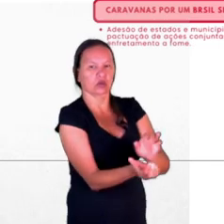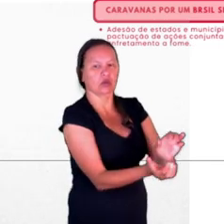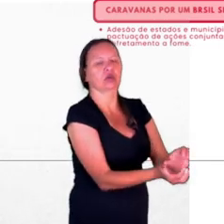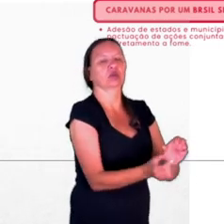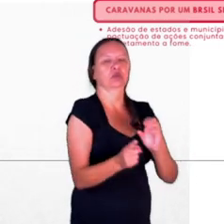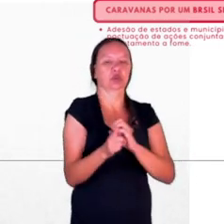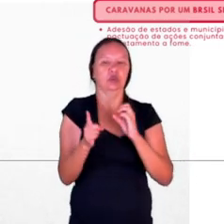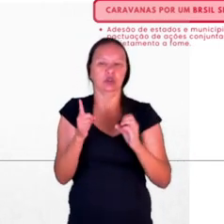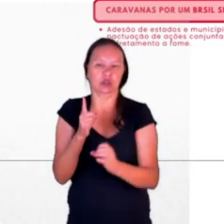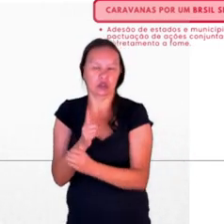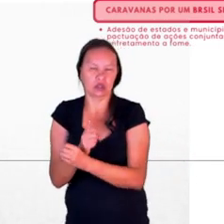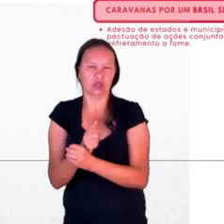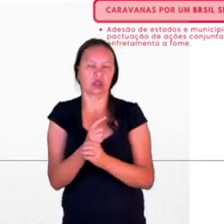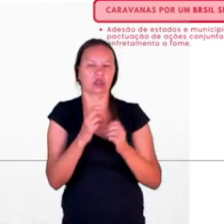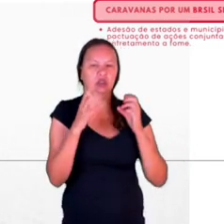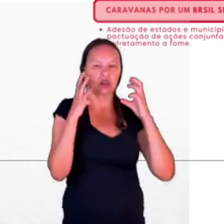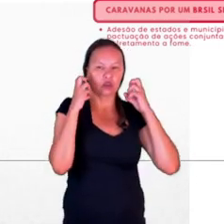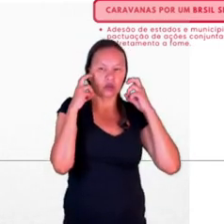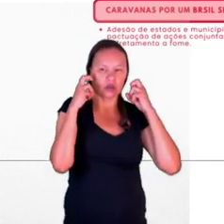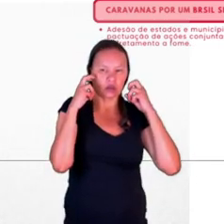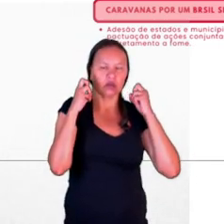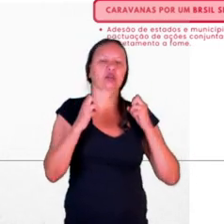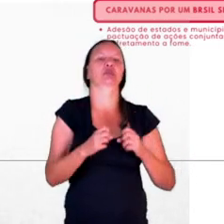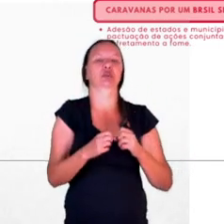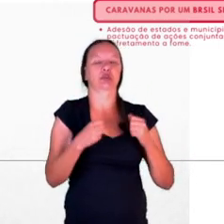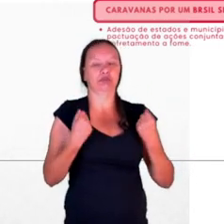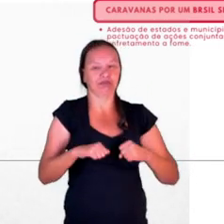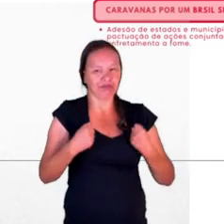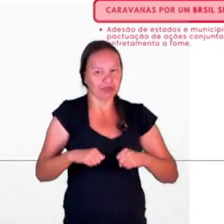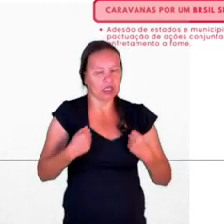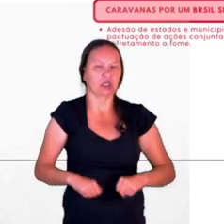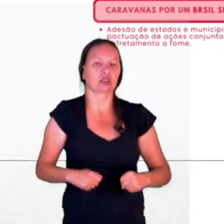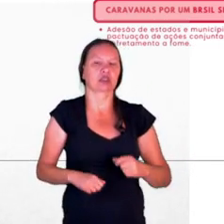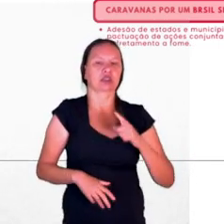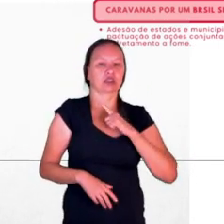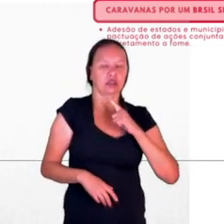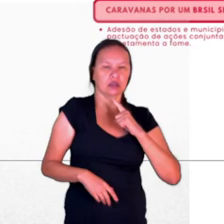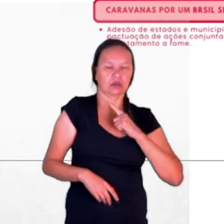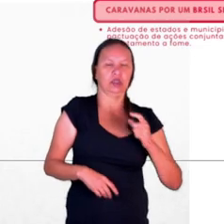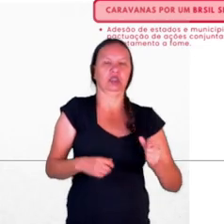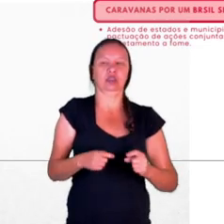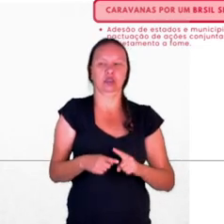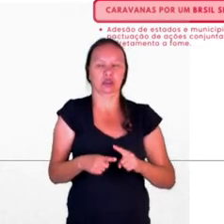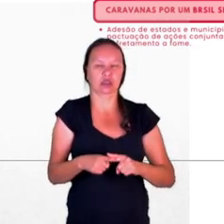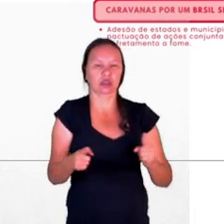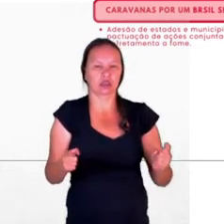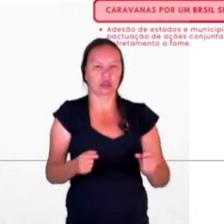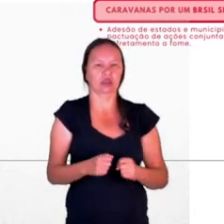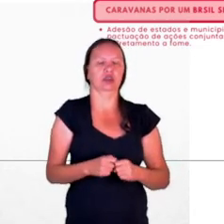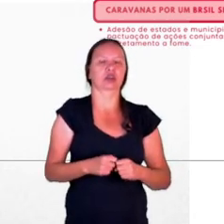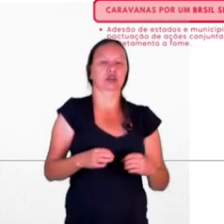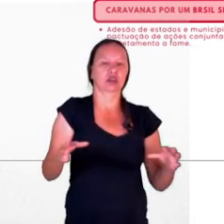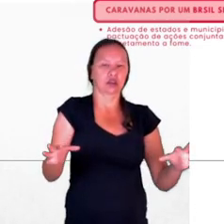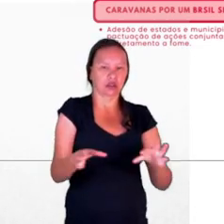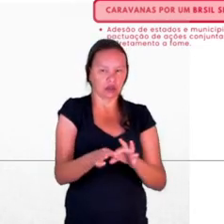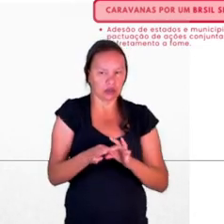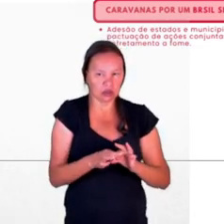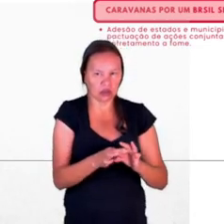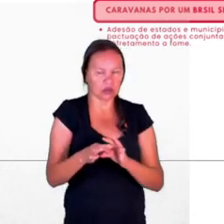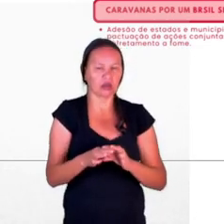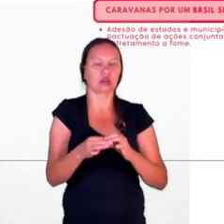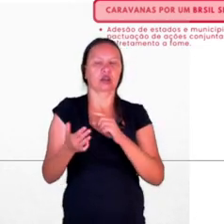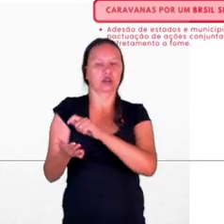eh onde se forem necessárias temos também eh essa conexão com a agenda